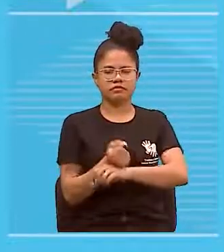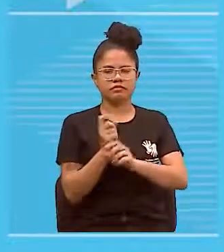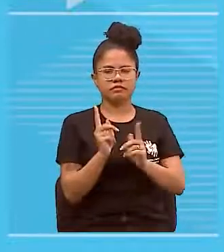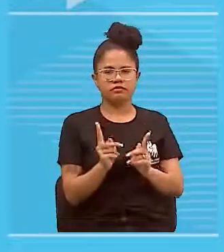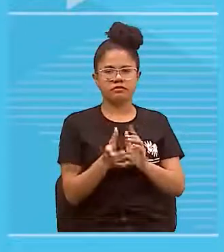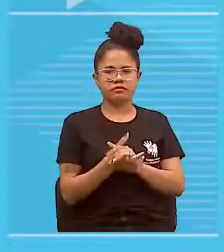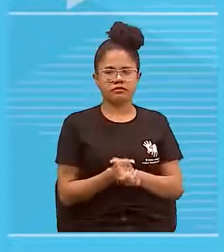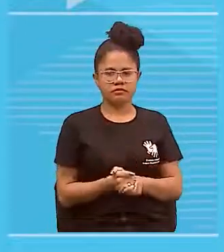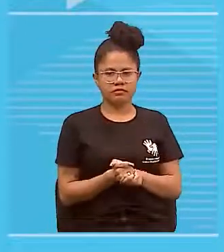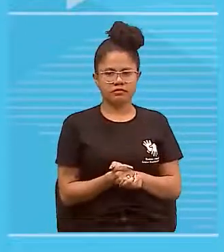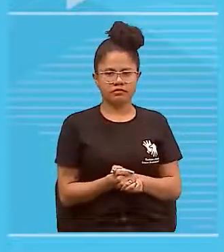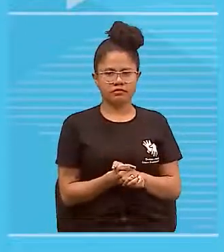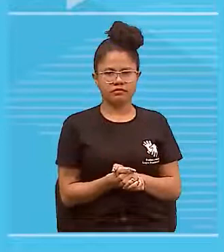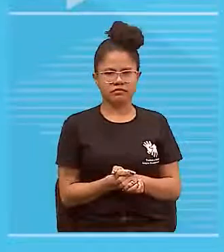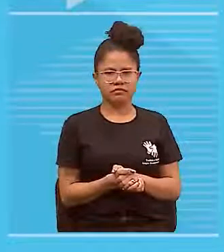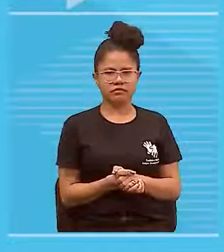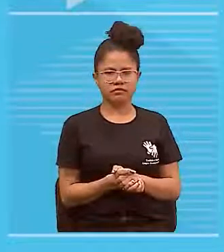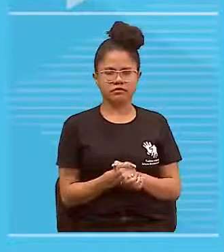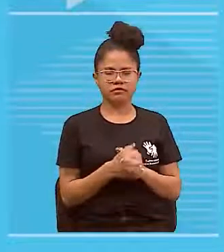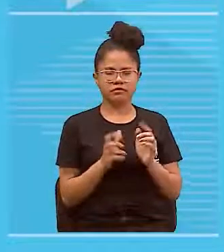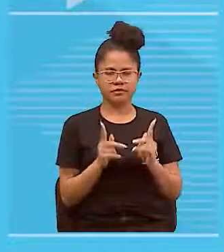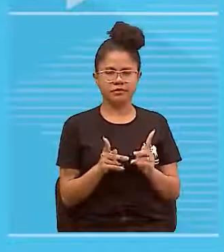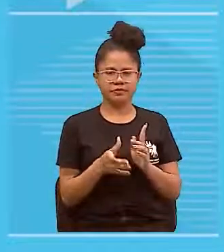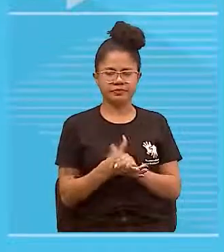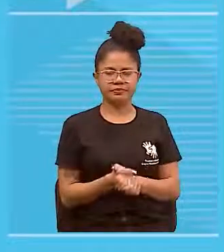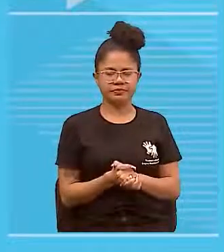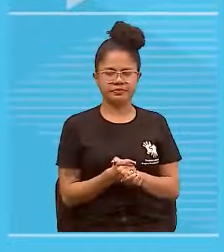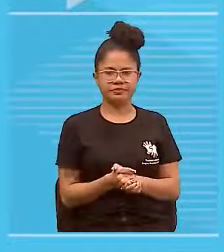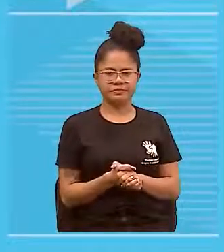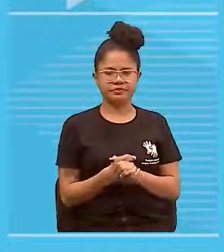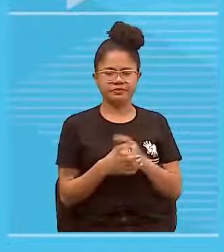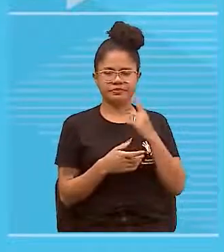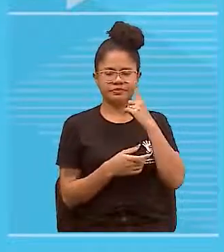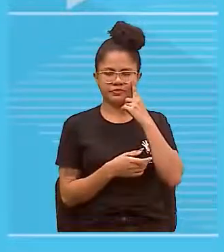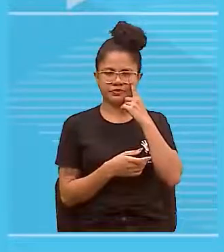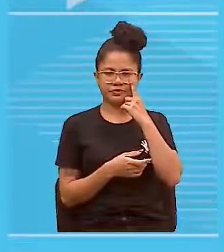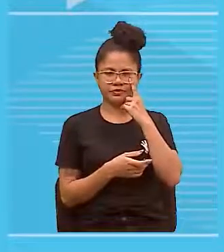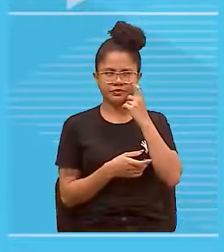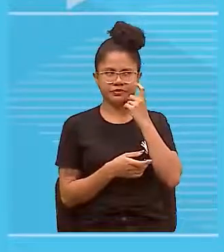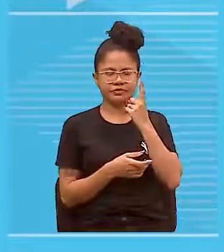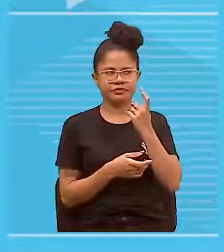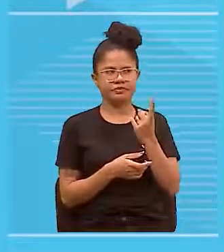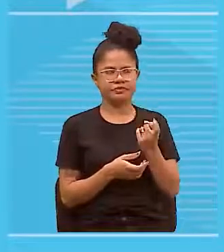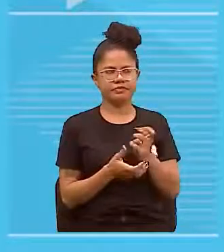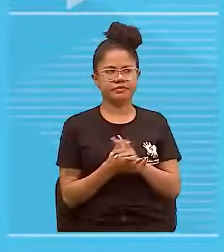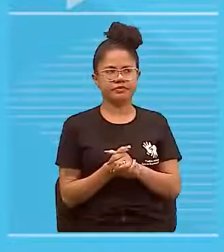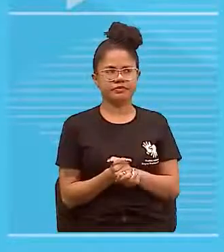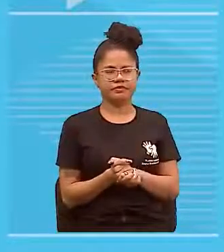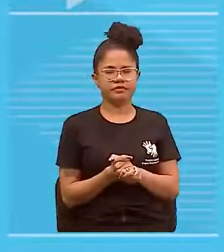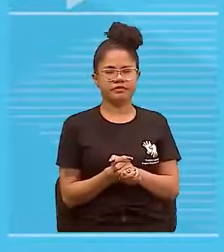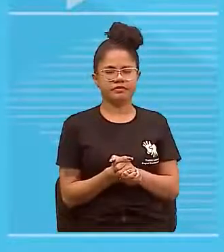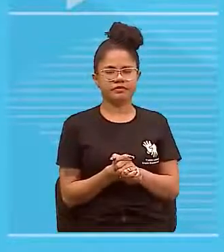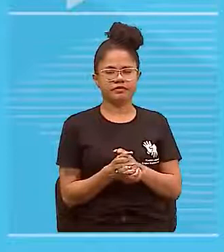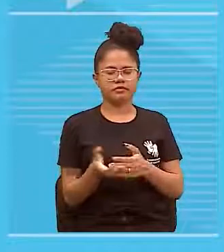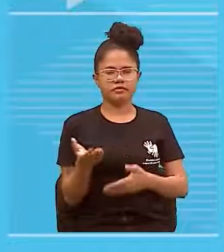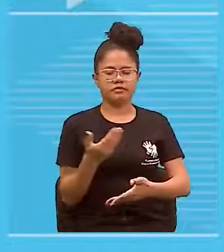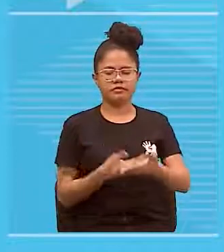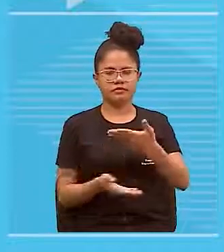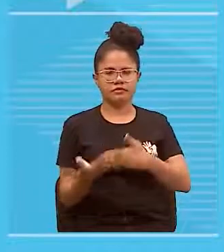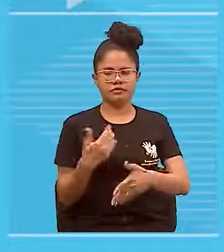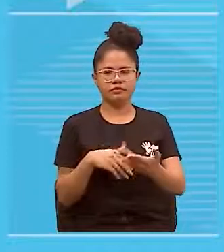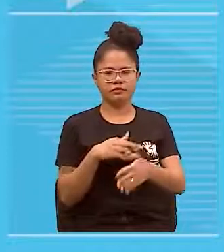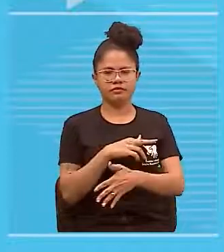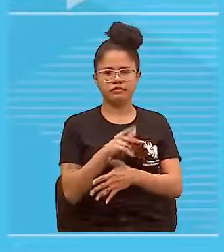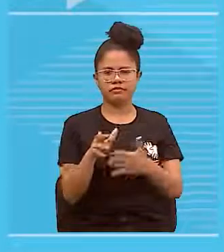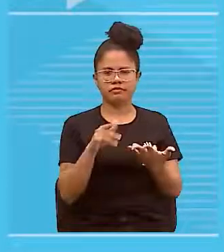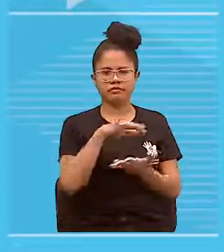entre cerrado e caatinga. É muito interessante. Então, é a área de transição, que seria a ligação de várias espécies dentro de um mesmo